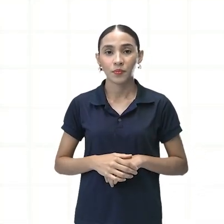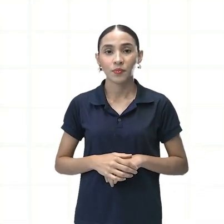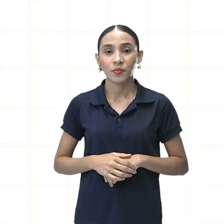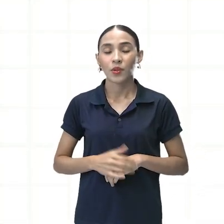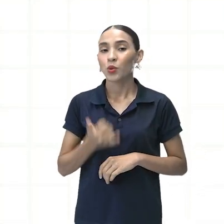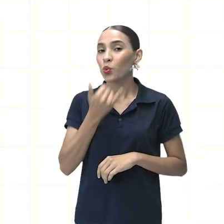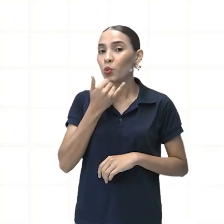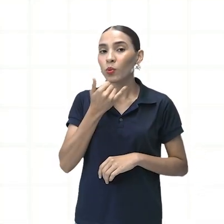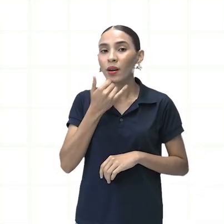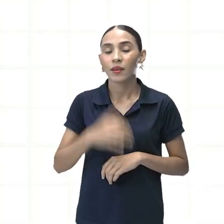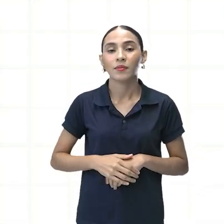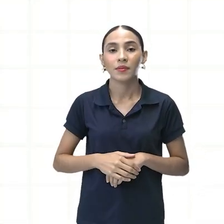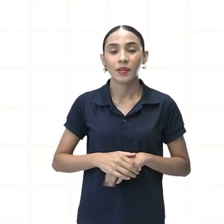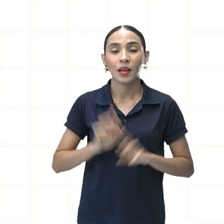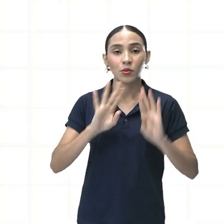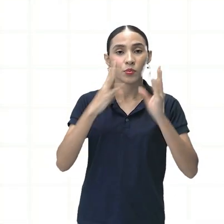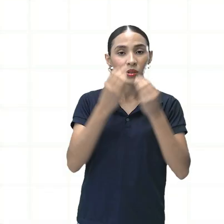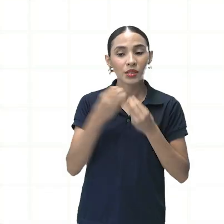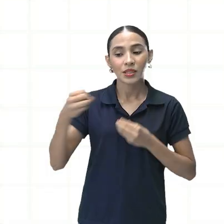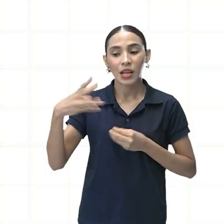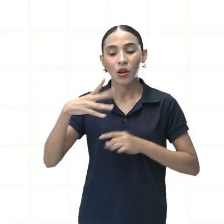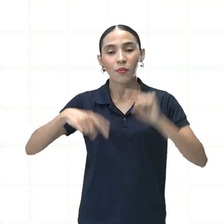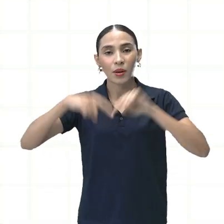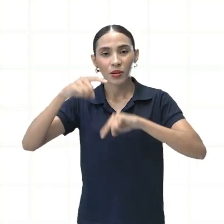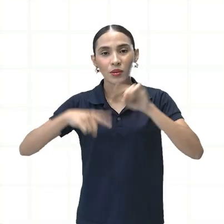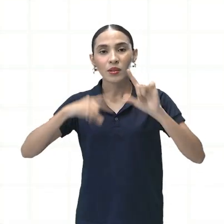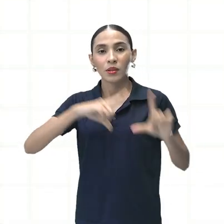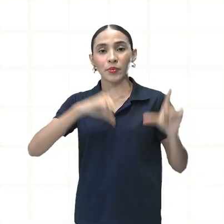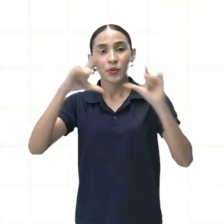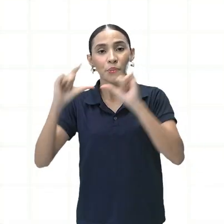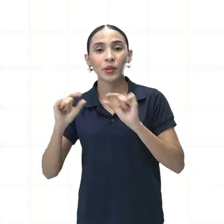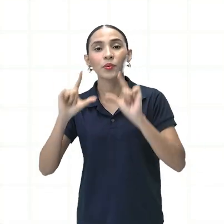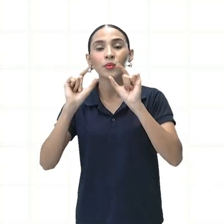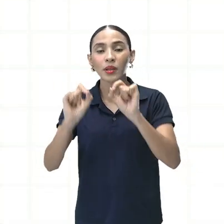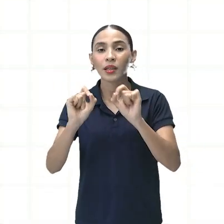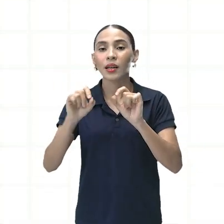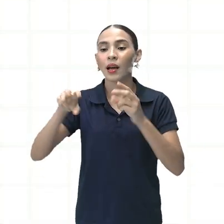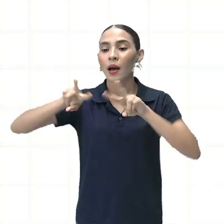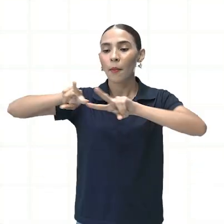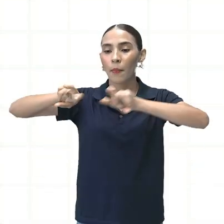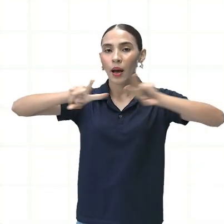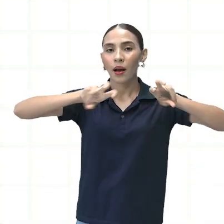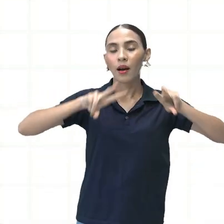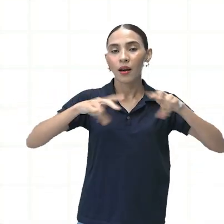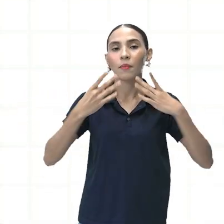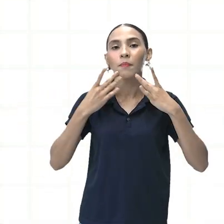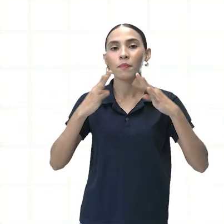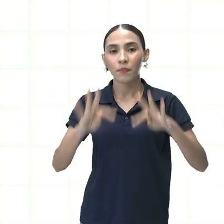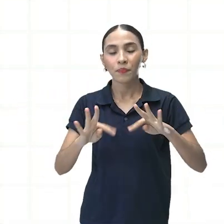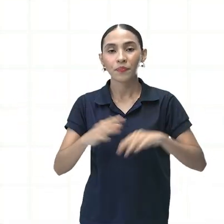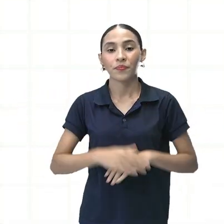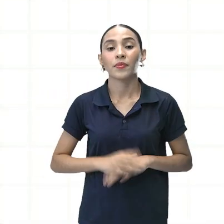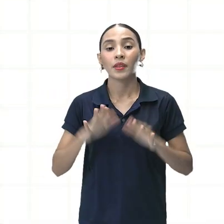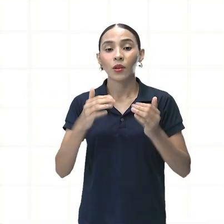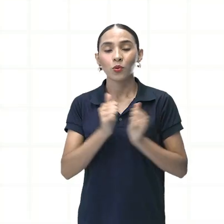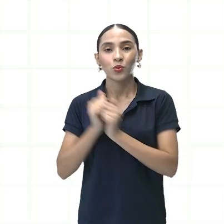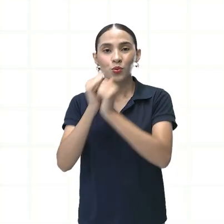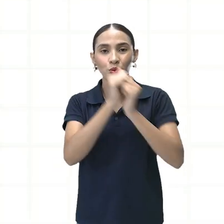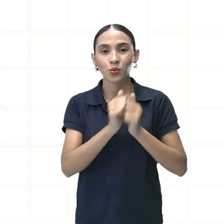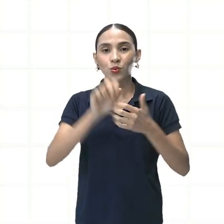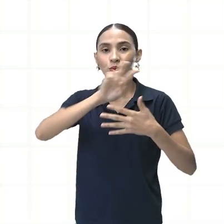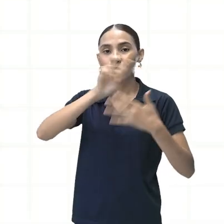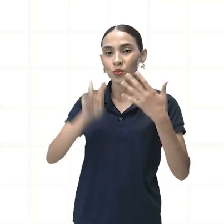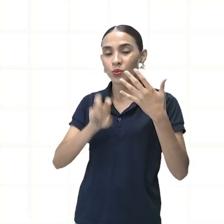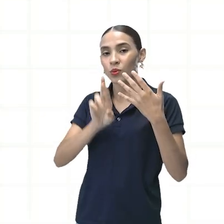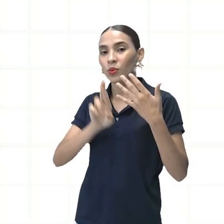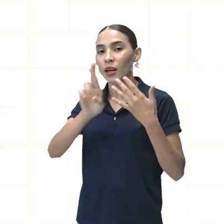resíduos em novos produtos, diminuindo a necessidade de extrair recursos naturais. Juntos, os